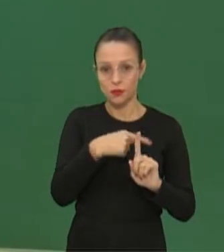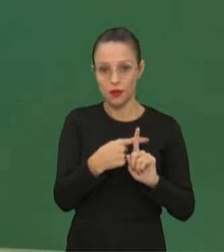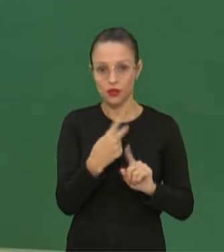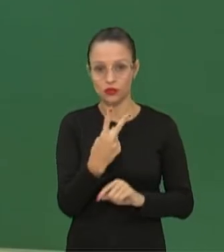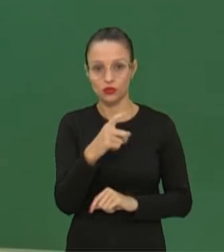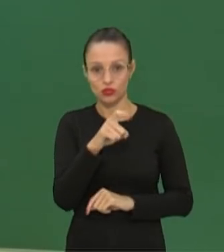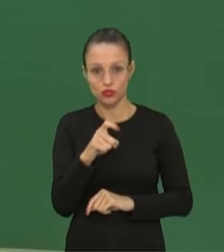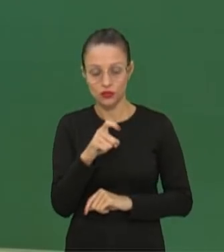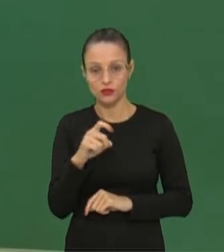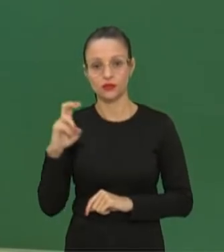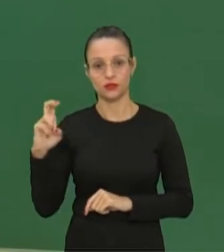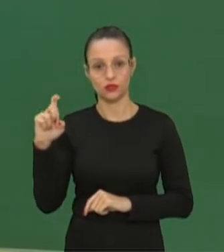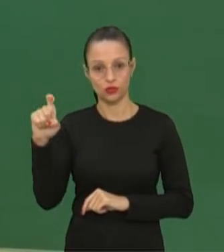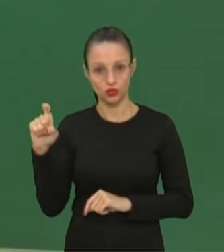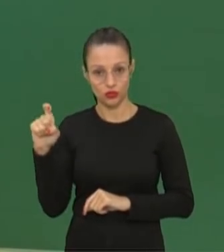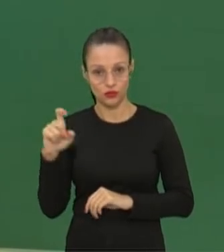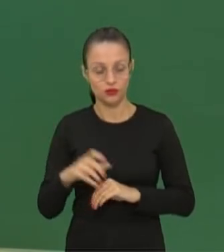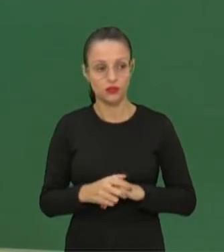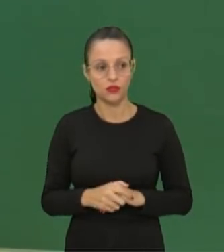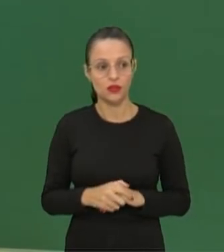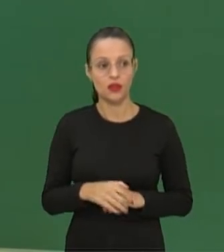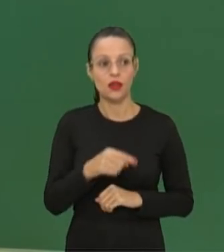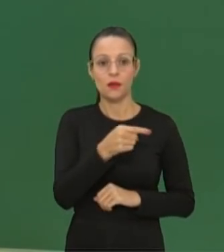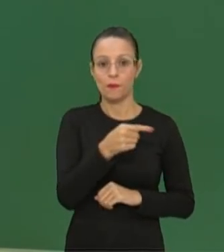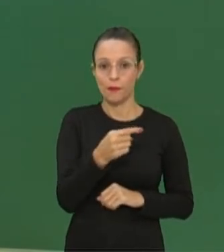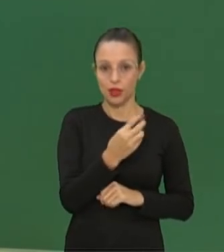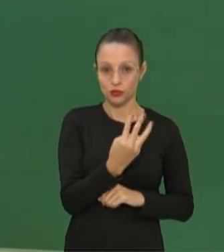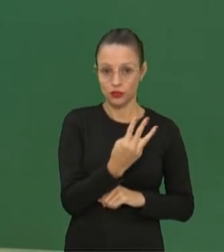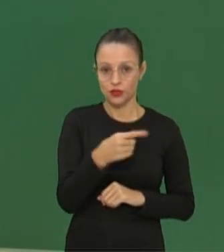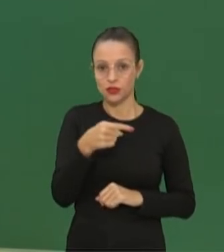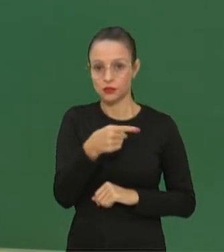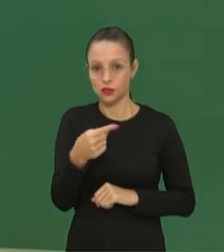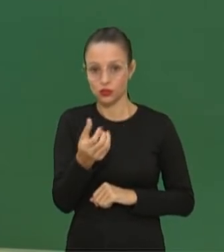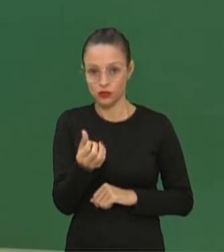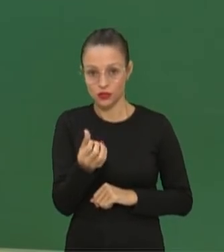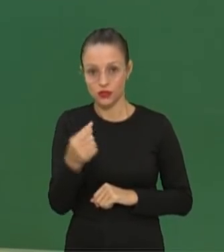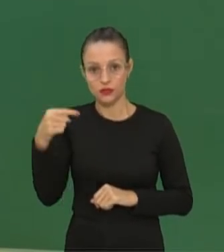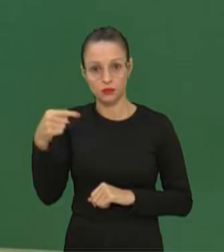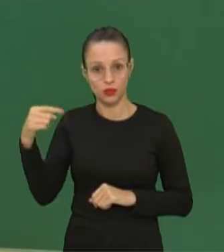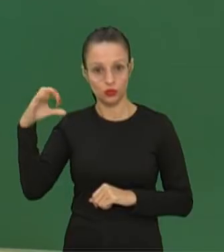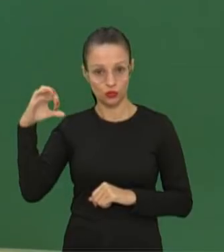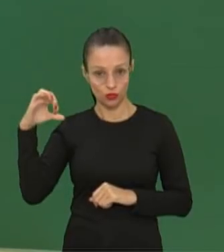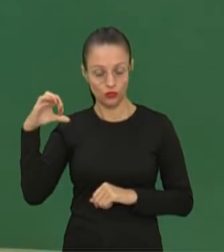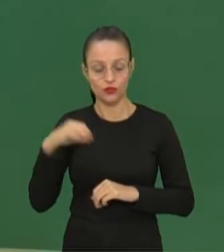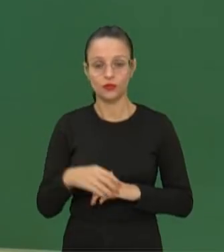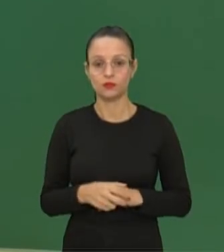dá 5x. Menos 3 com menos 6 dá menos 9.